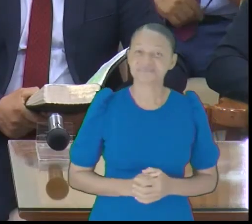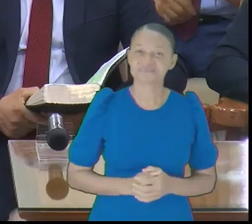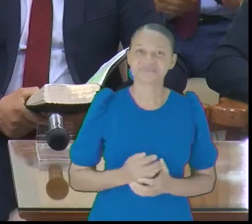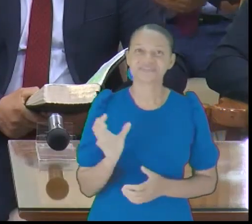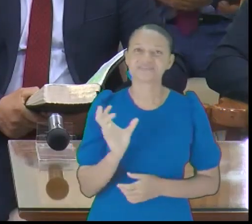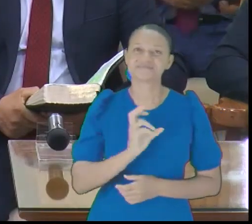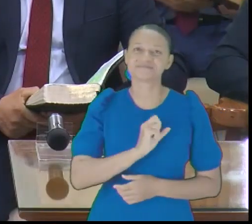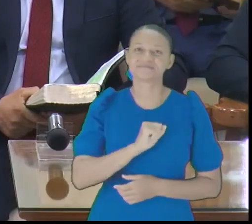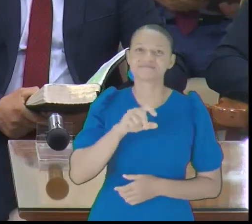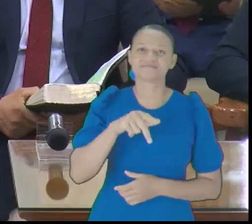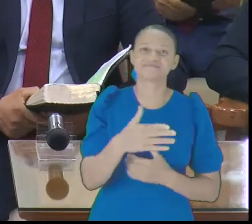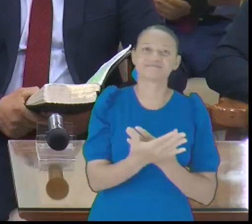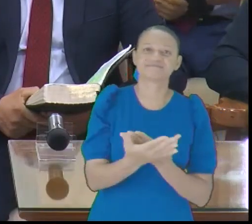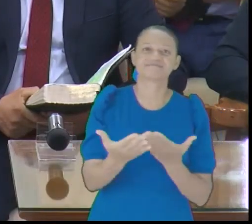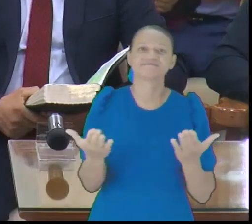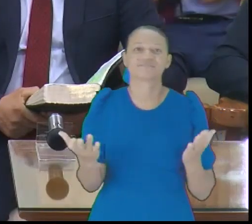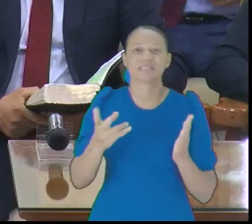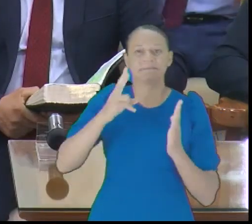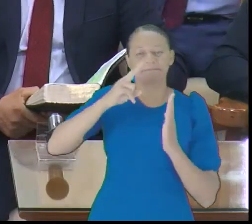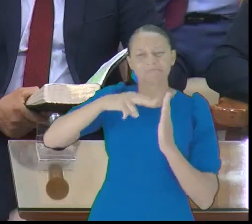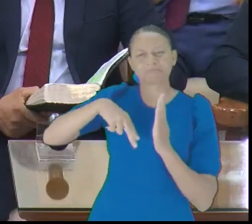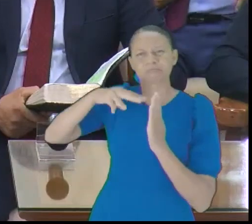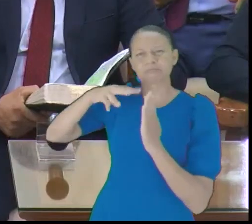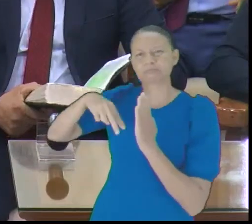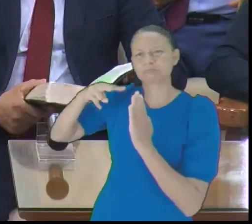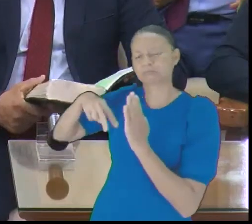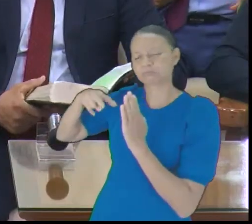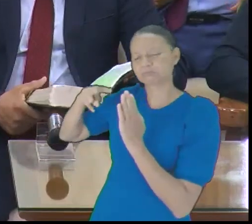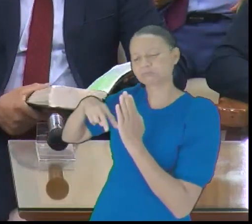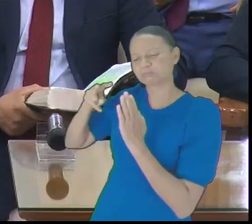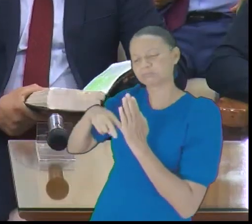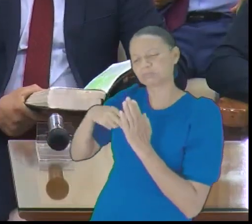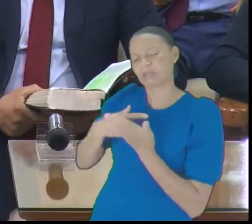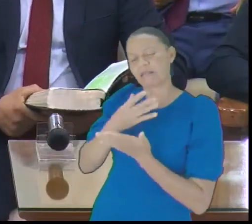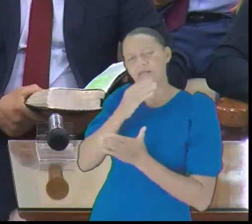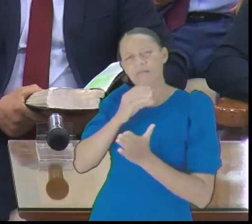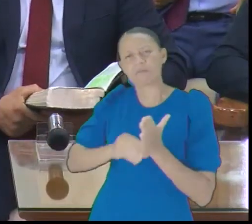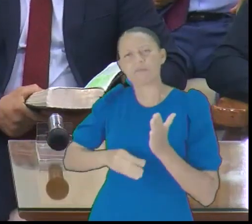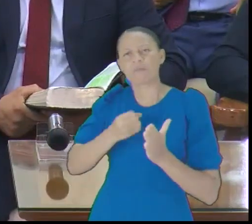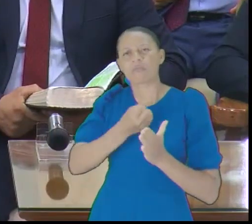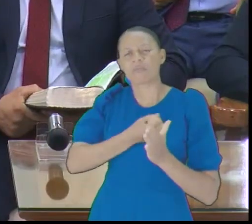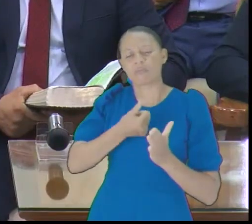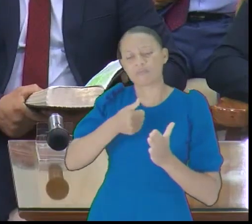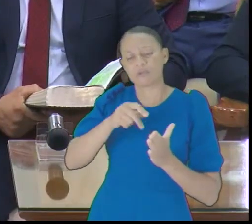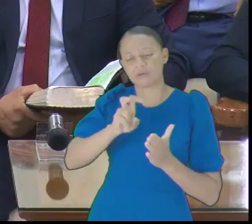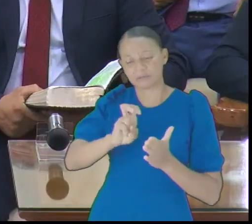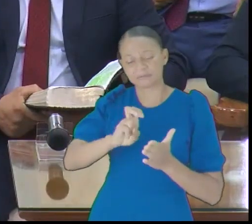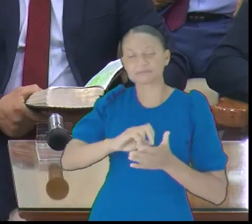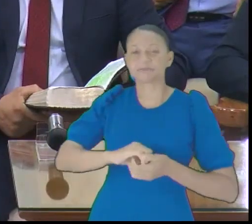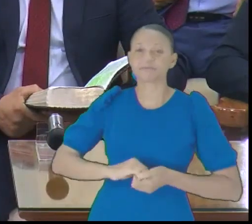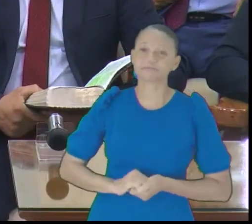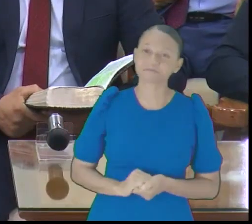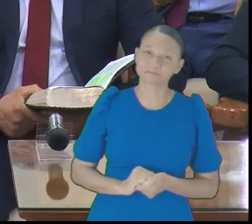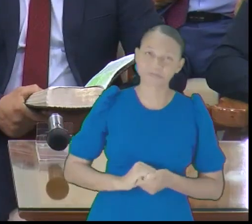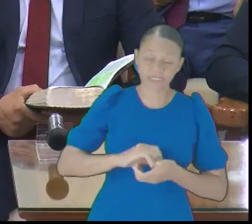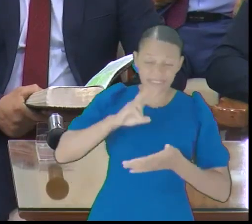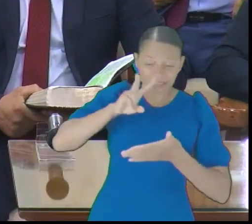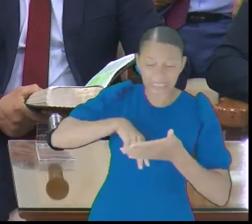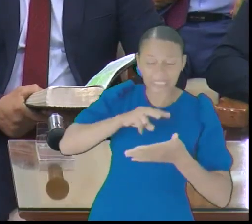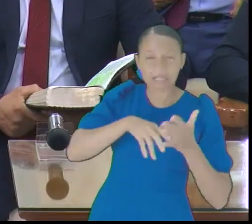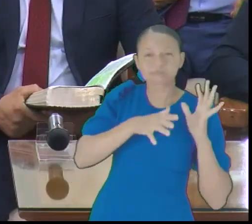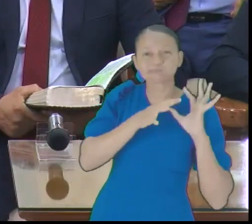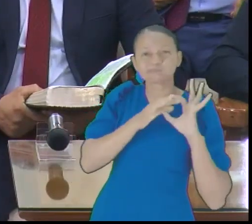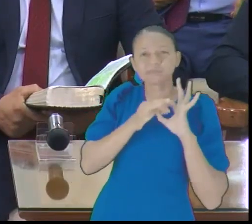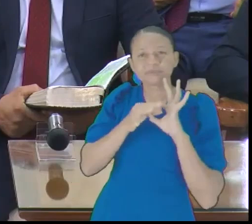Meus amados irmãos, quando nós lemos este capítulo de número 15 e lemos o